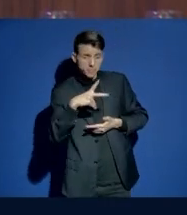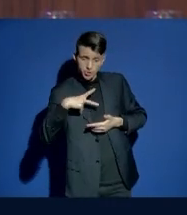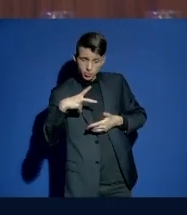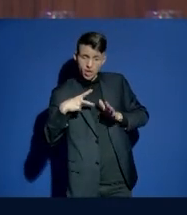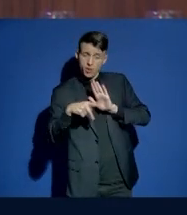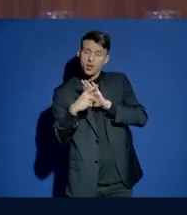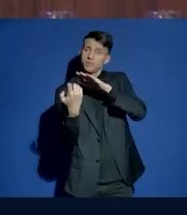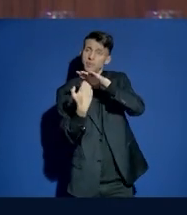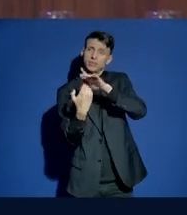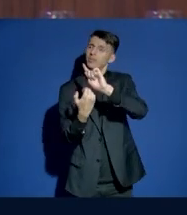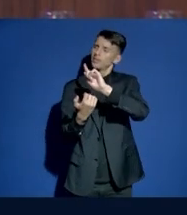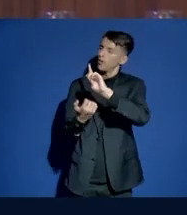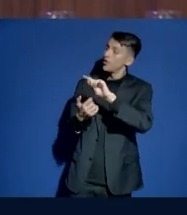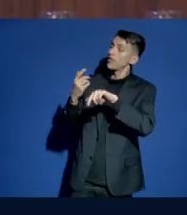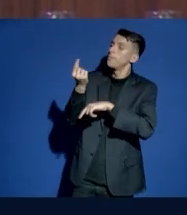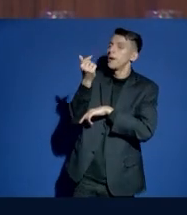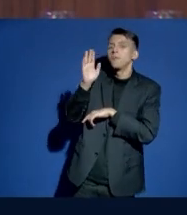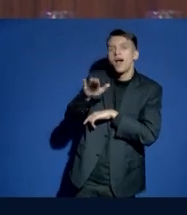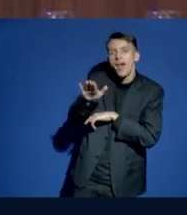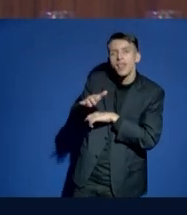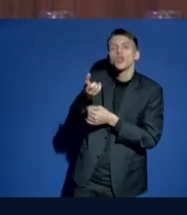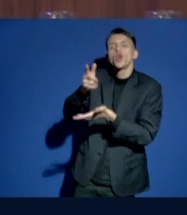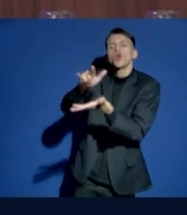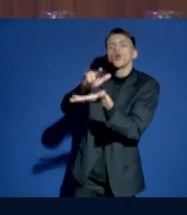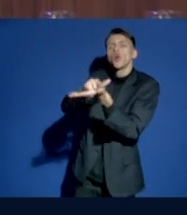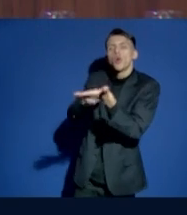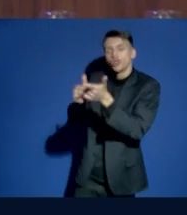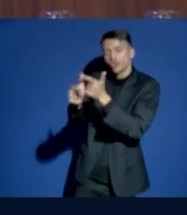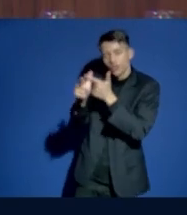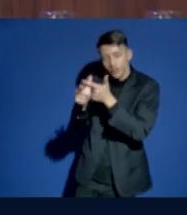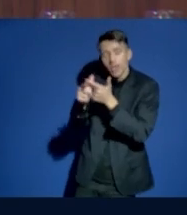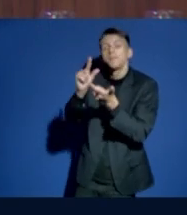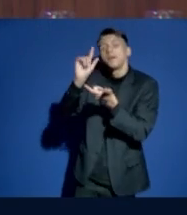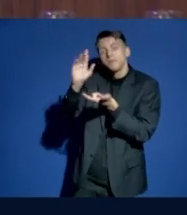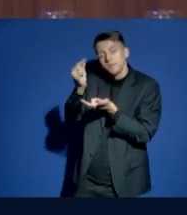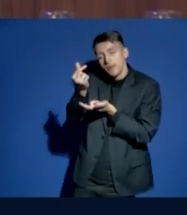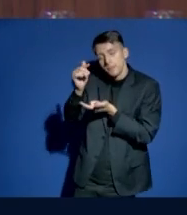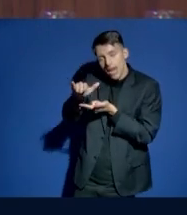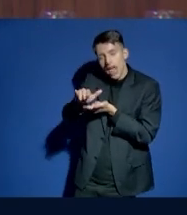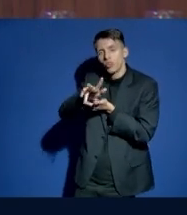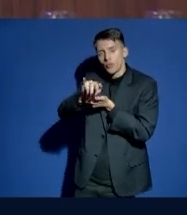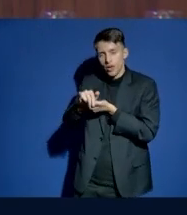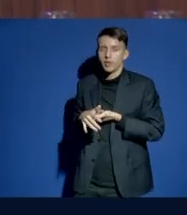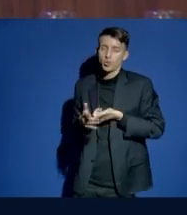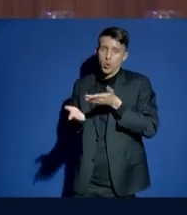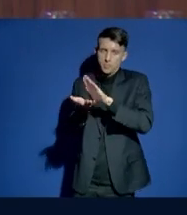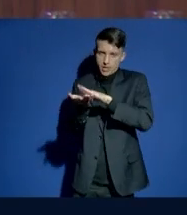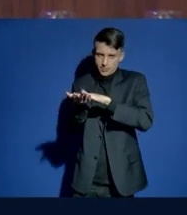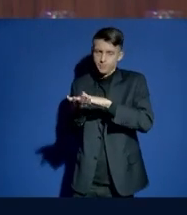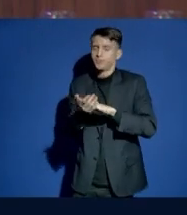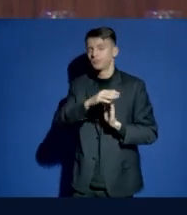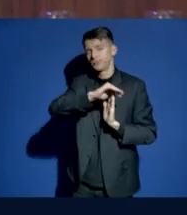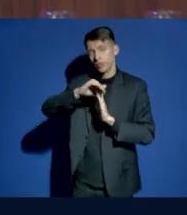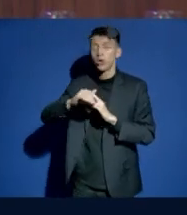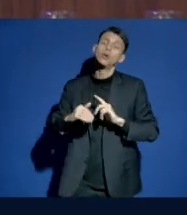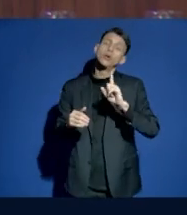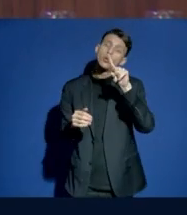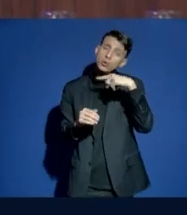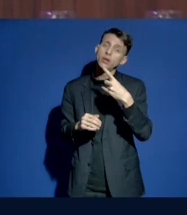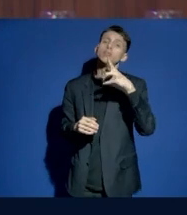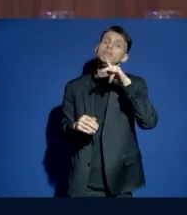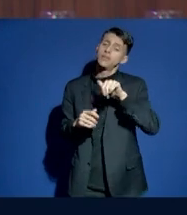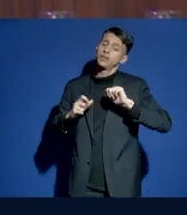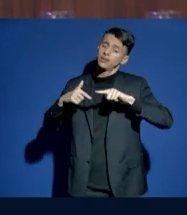mais cara não vai ficar mais barato e o modelo vai garantir isso a gente tá é muito empenhado em ter uma boa regulação